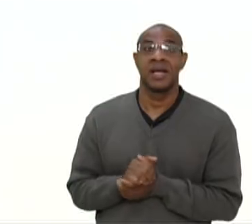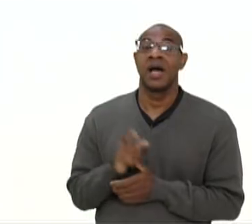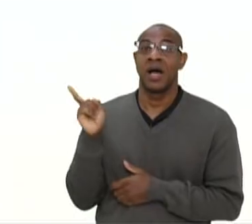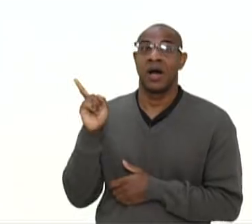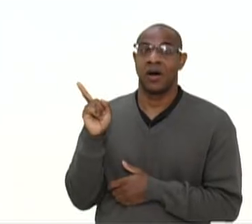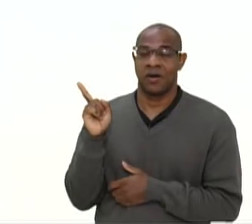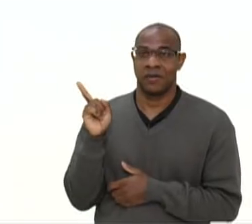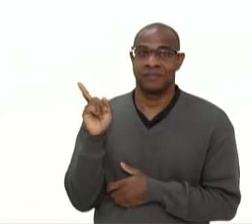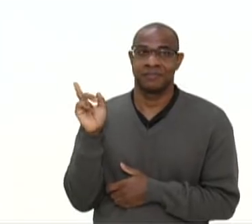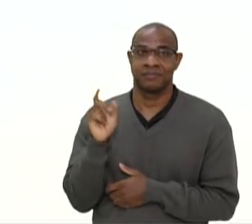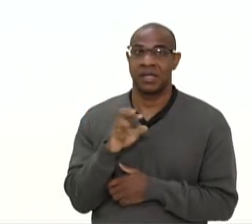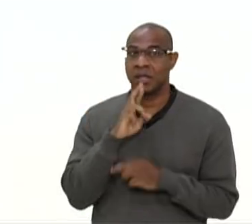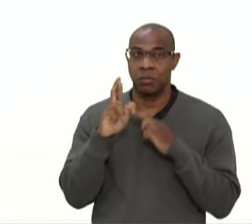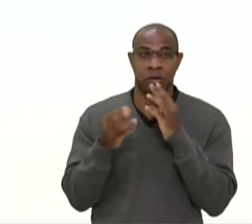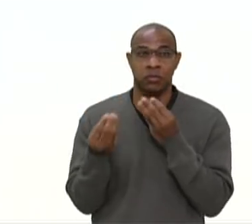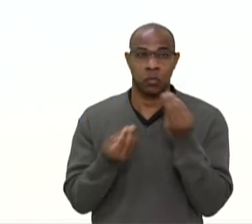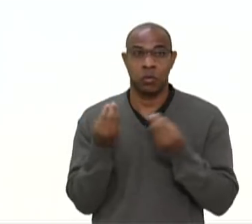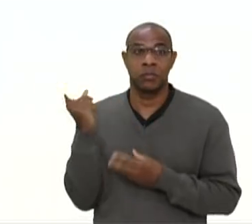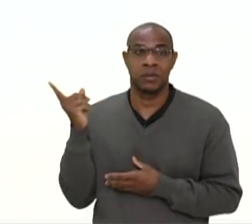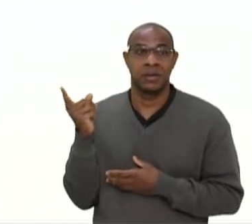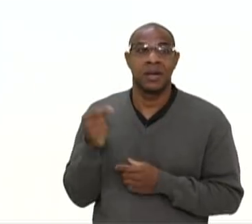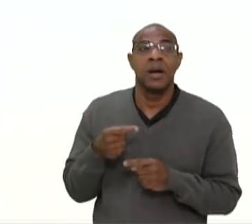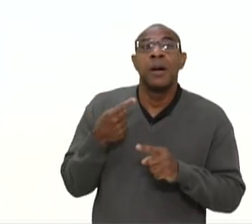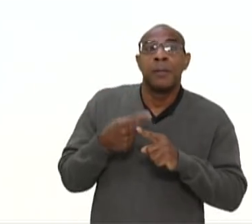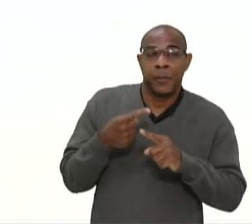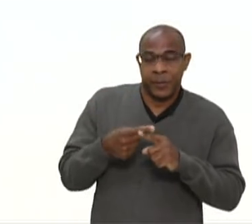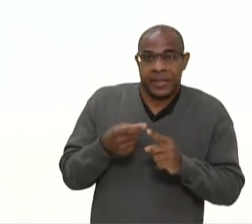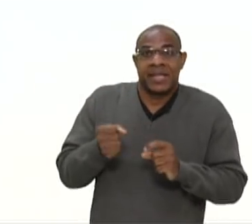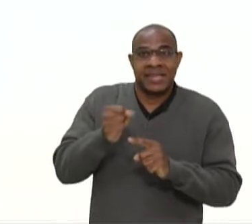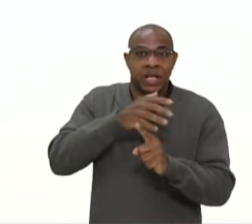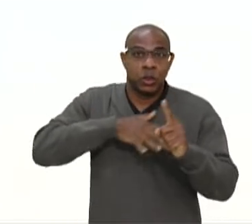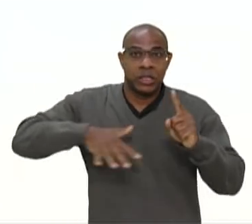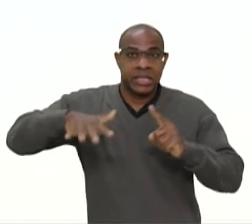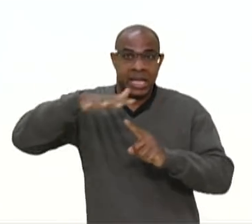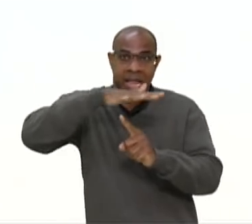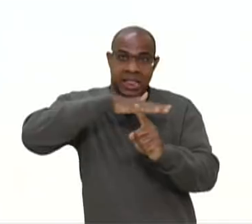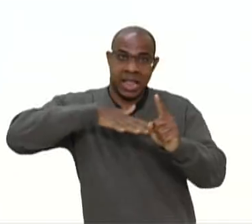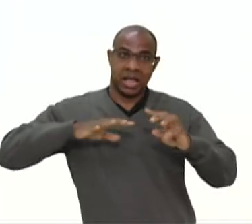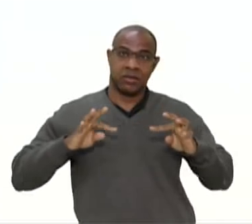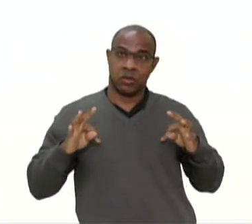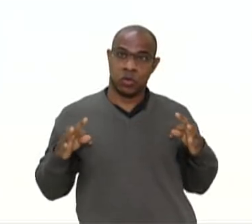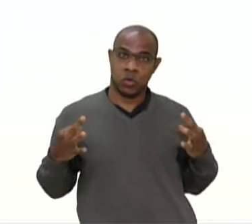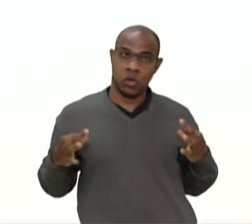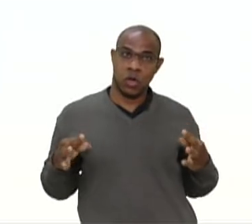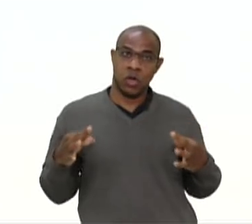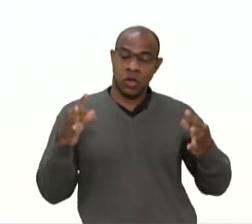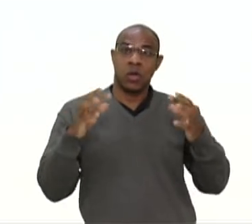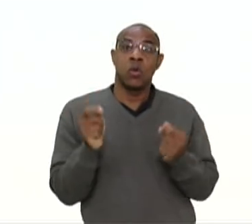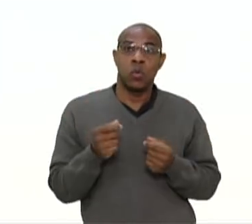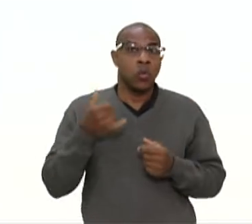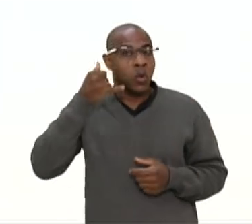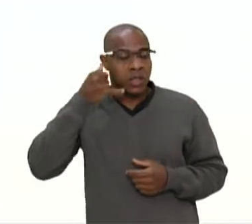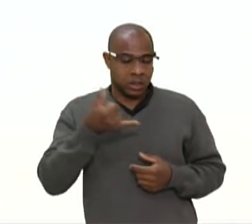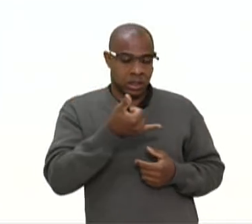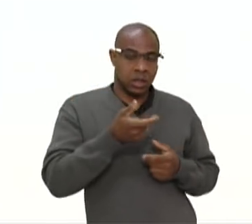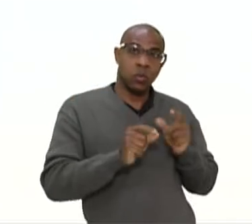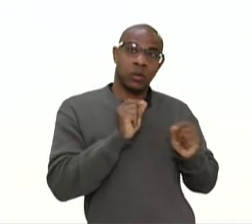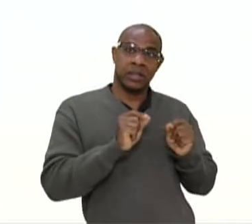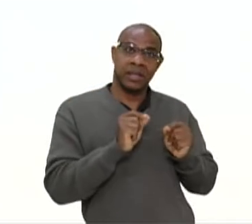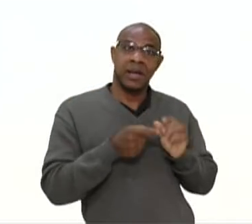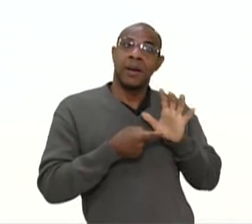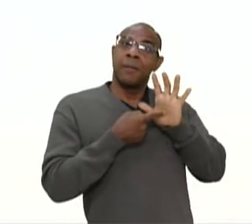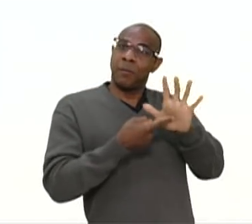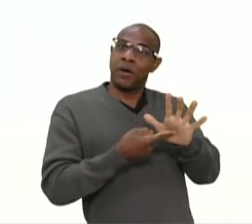Sugestão de resposta. Porque na sociedade tecnológica, o aparelho é sinônimo de